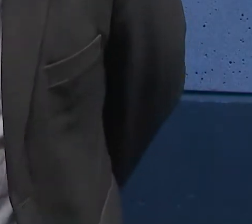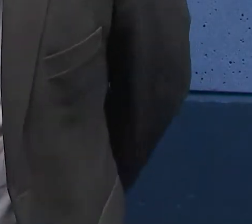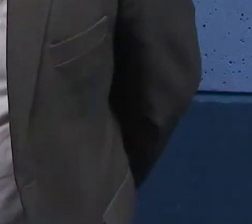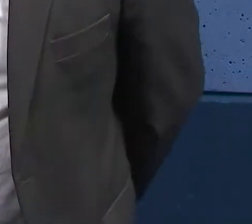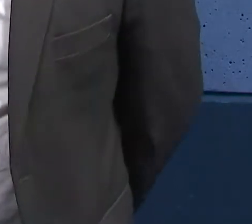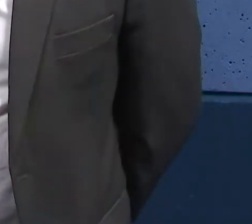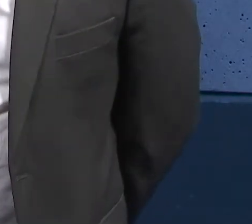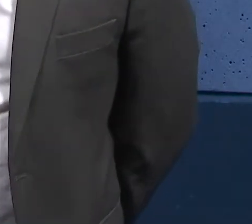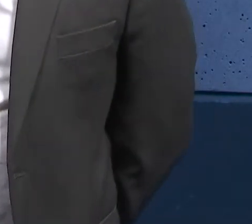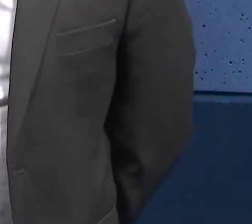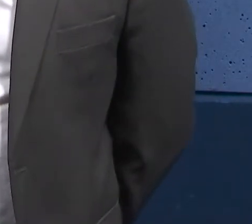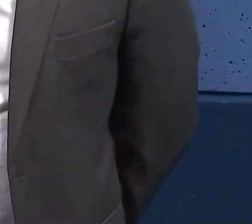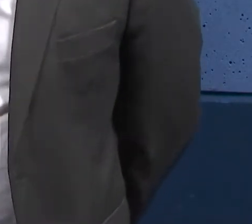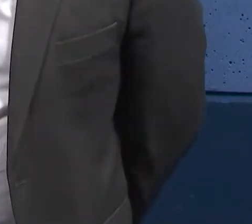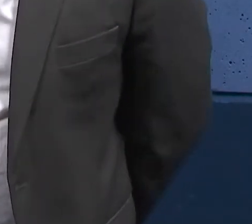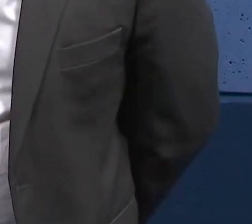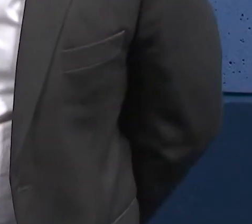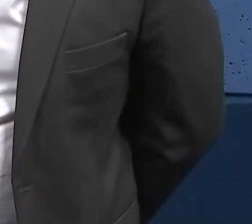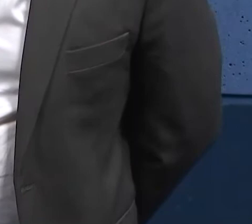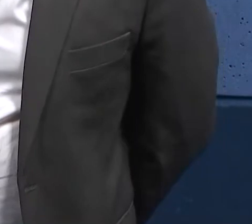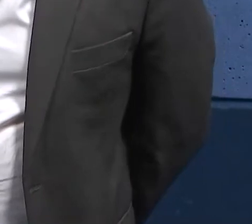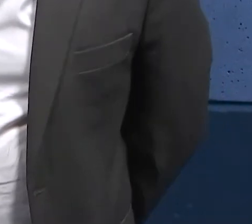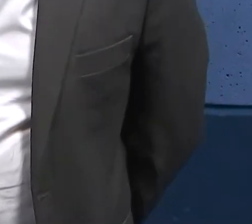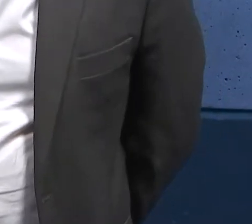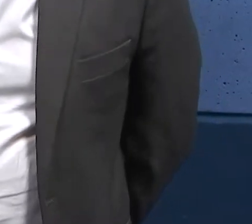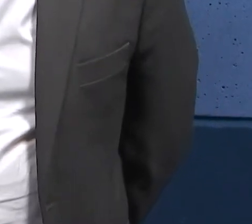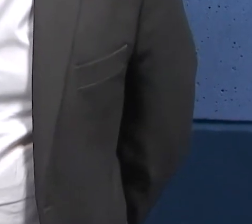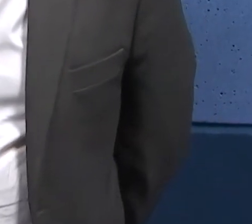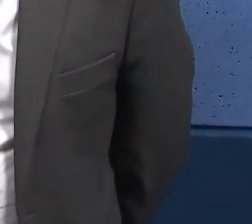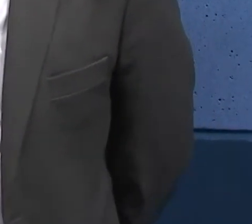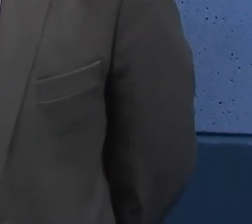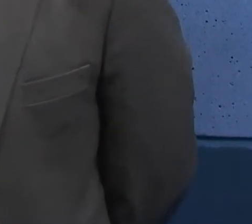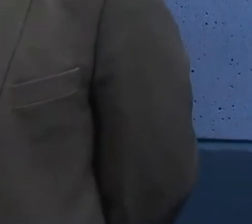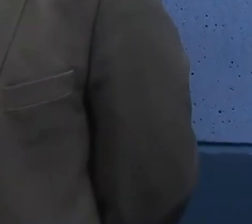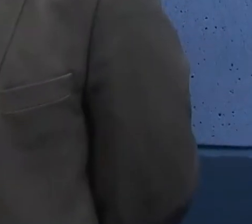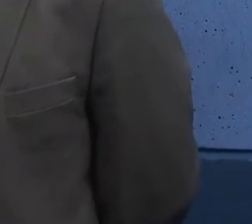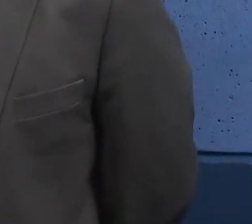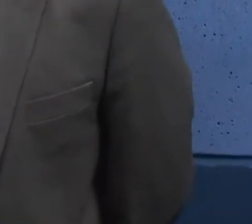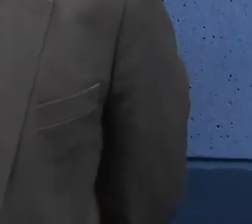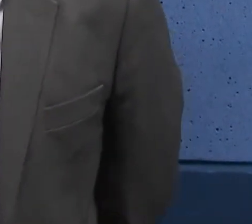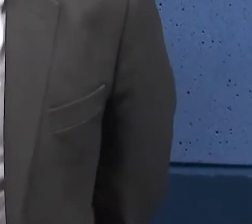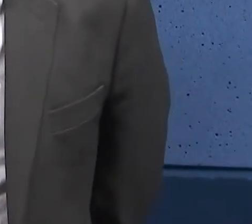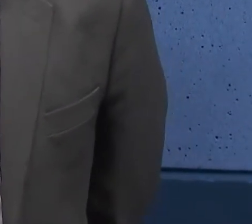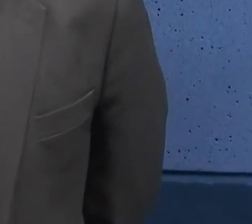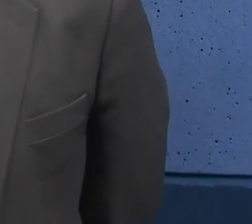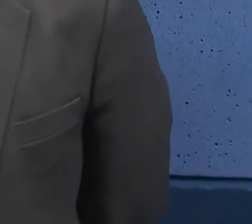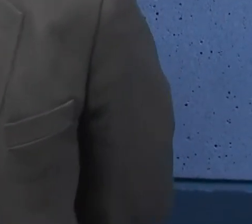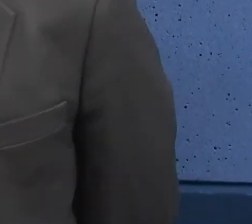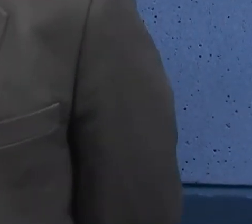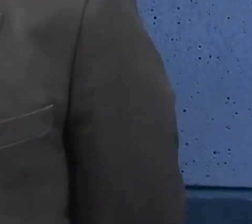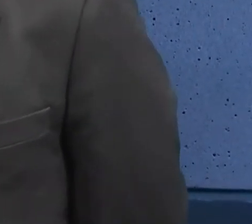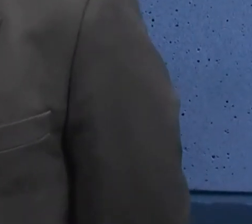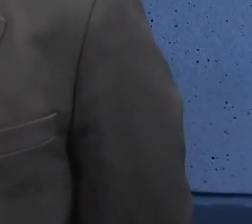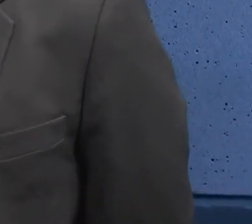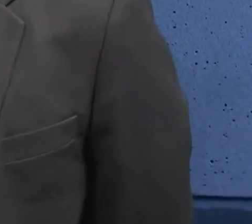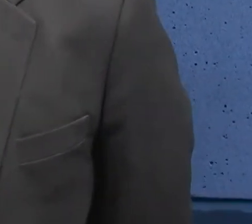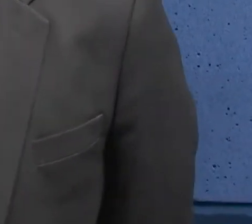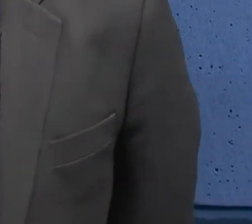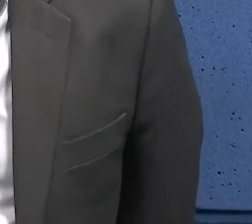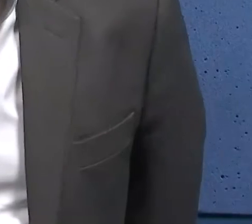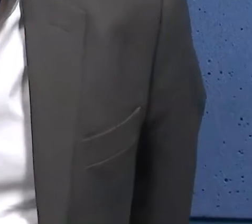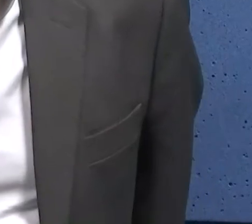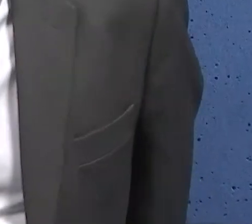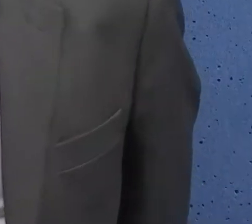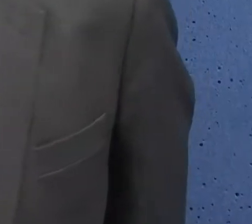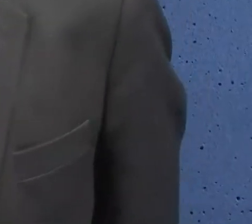aqui assistindo, a gente fala, nossa, que bom que a gente estava aqui assistindo, que bom que a gente aprendeu sobre isso. O que o senhor tem a dizer sobre o tema de